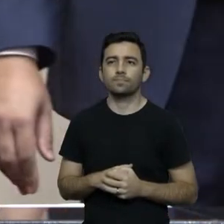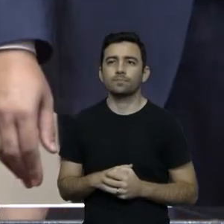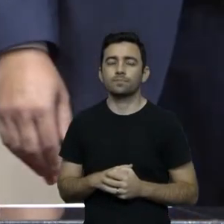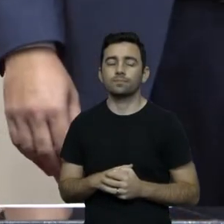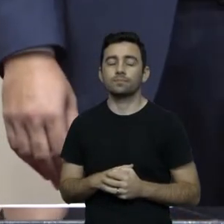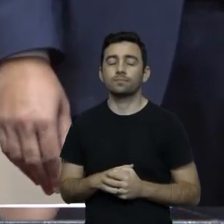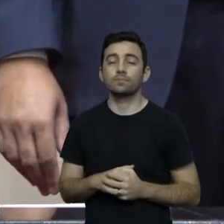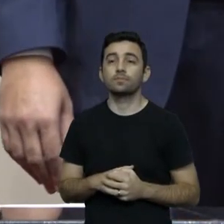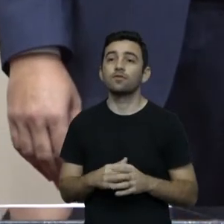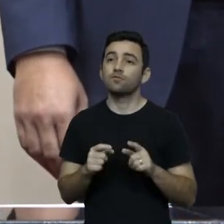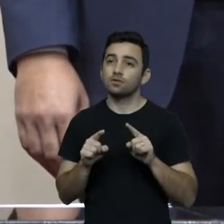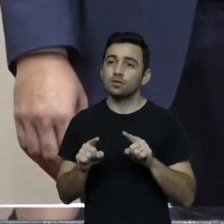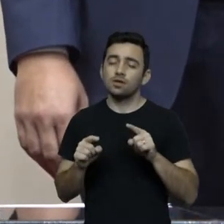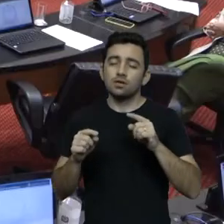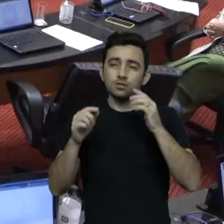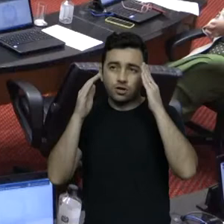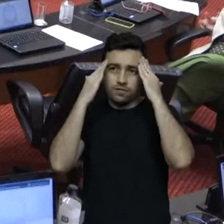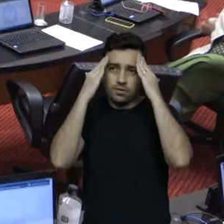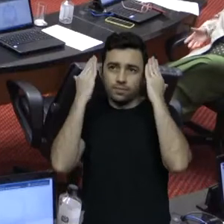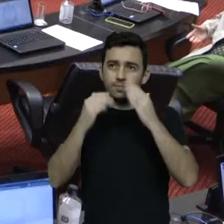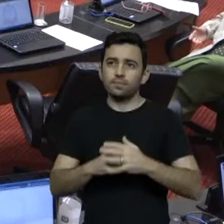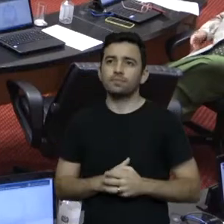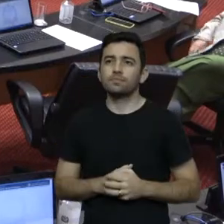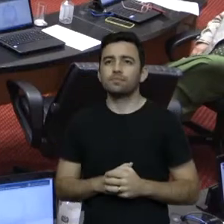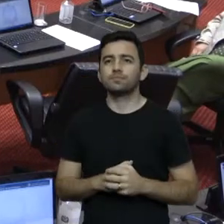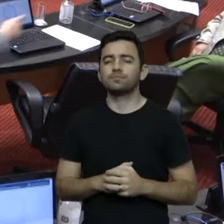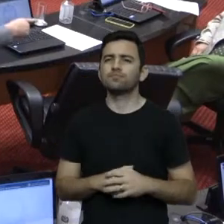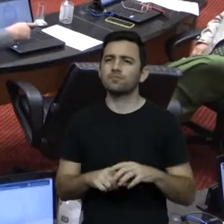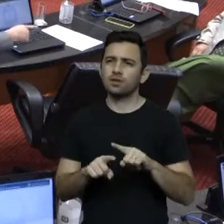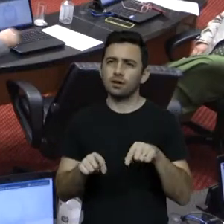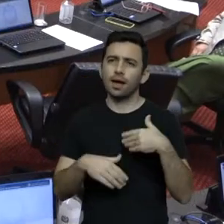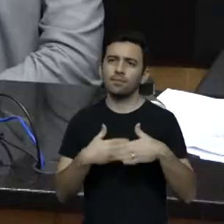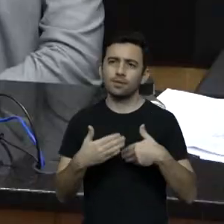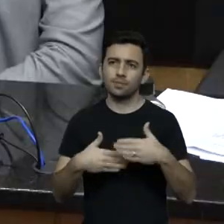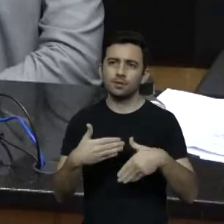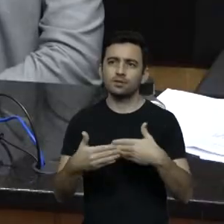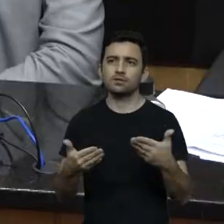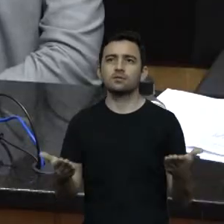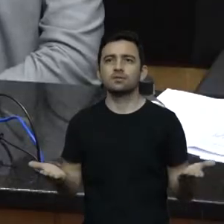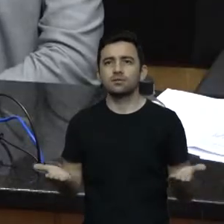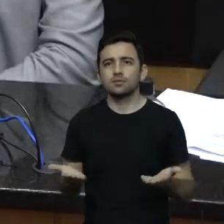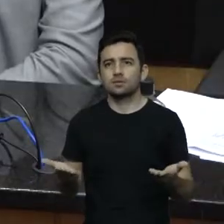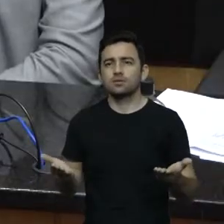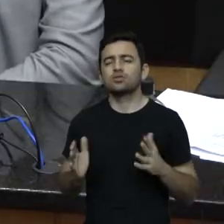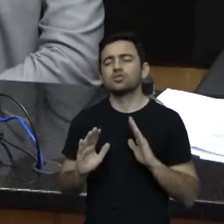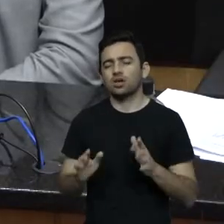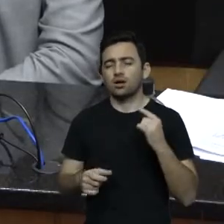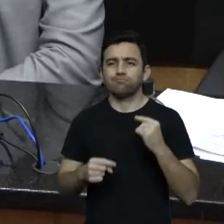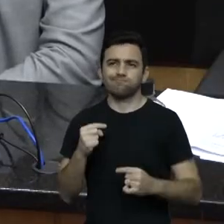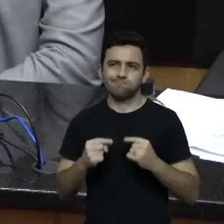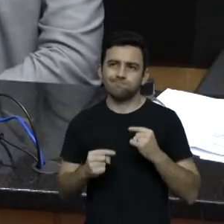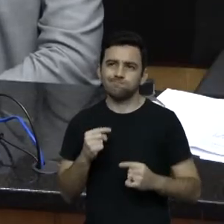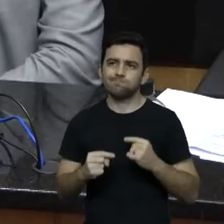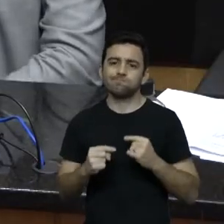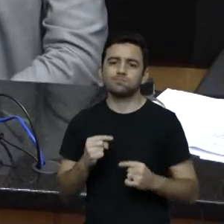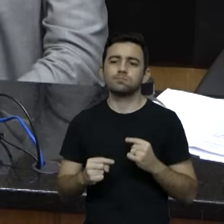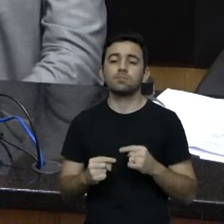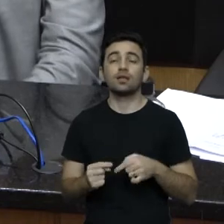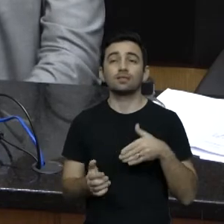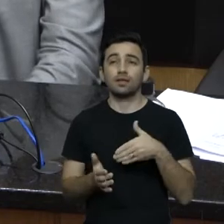José Milton Scheffer só para dar encaminhamento ao se eu fosse suficientemente discutido aqui